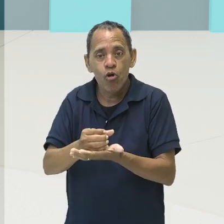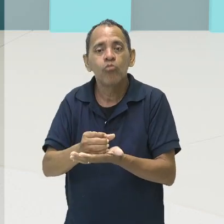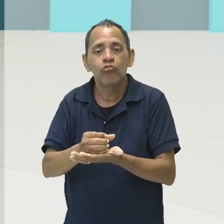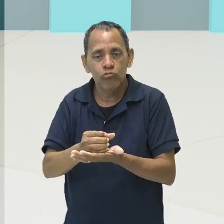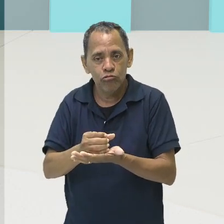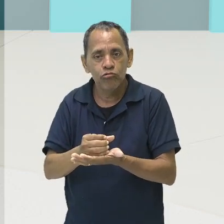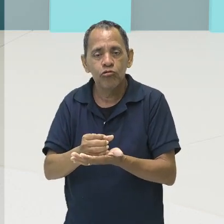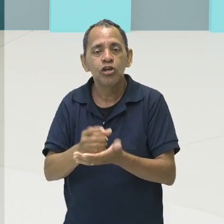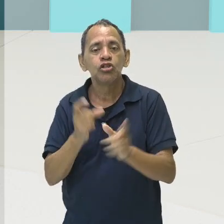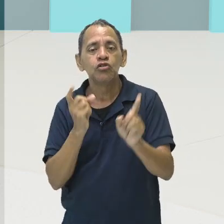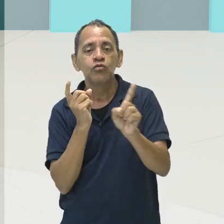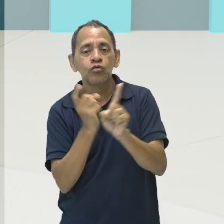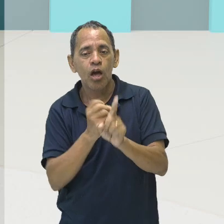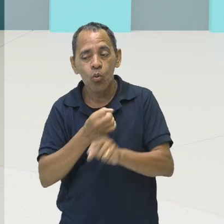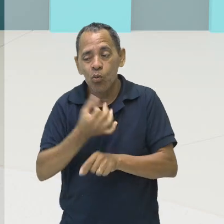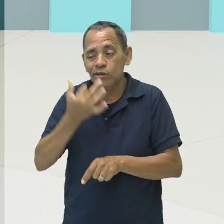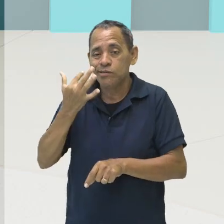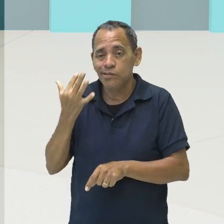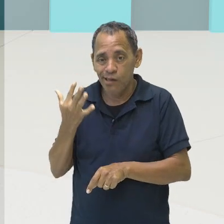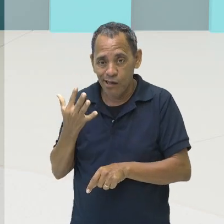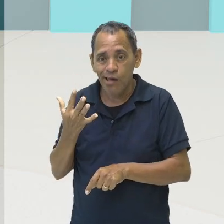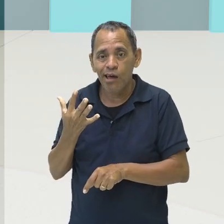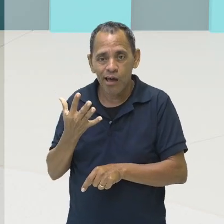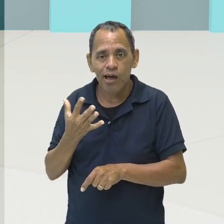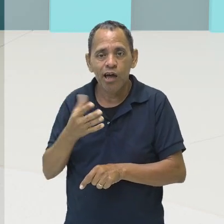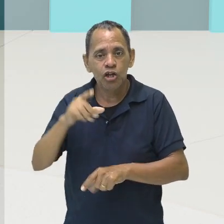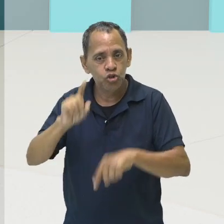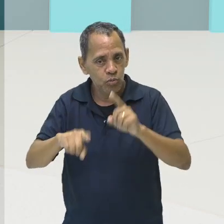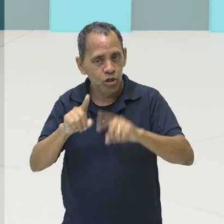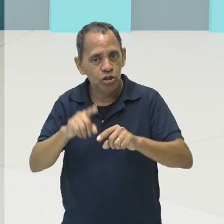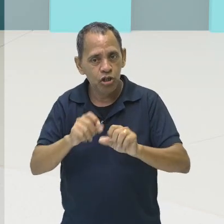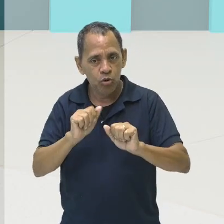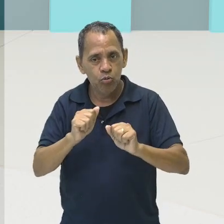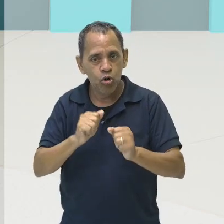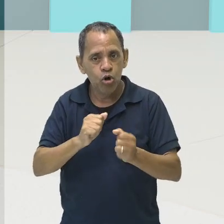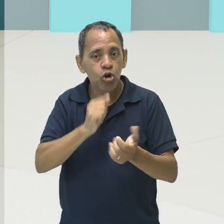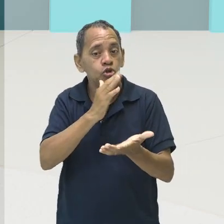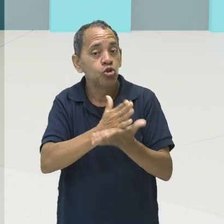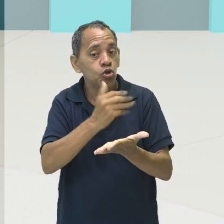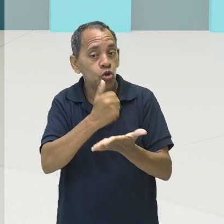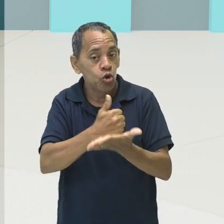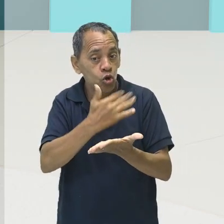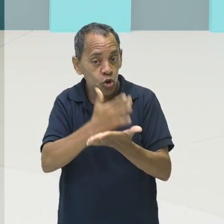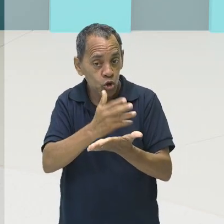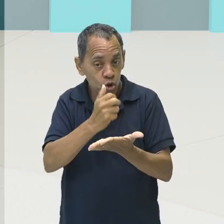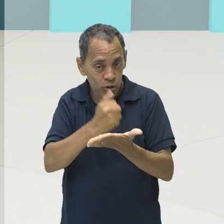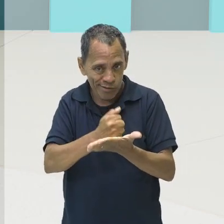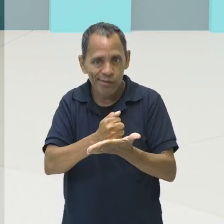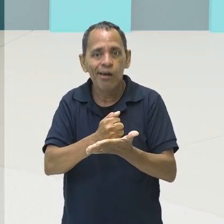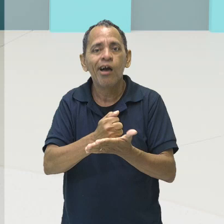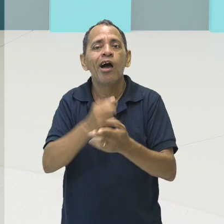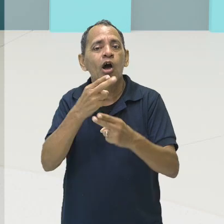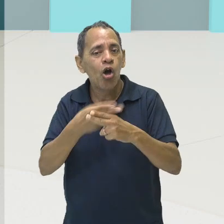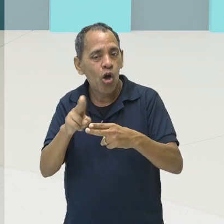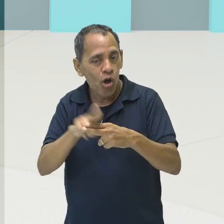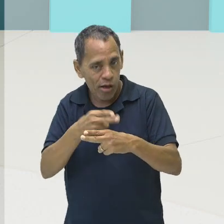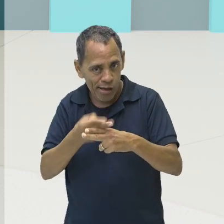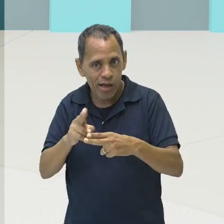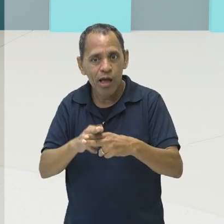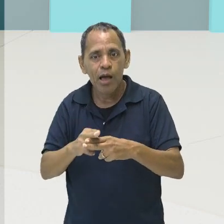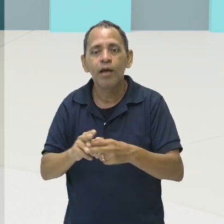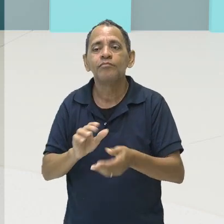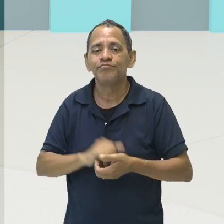identificar a quantidade, né? desses ingredientes. E esse bolo de chocolate, gente, que delícia, né? Meu bolo preferido é o bolo de